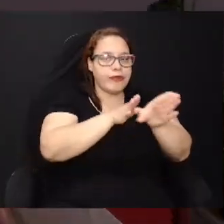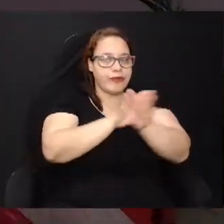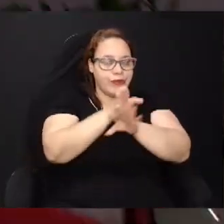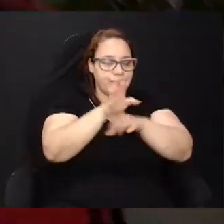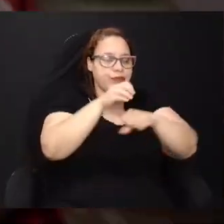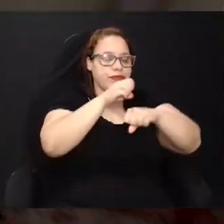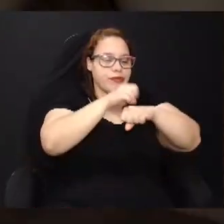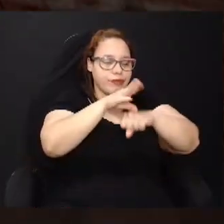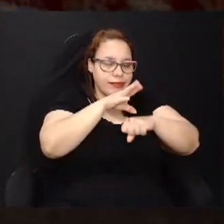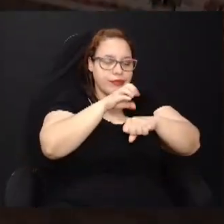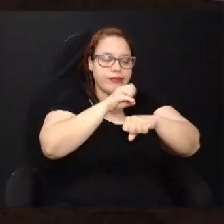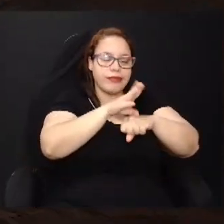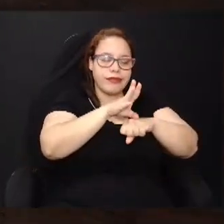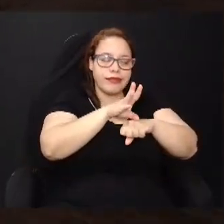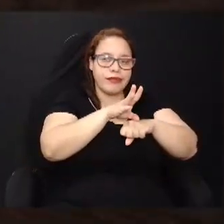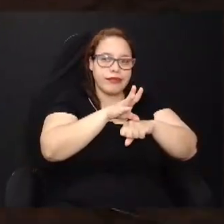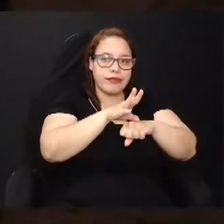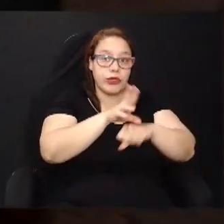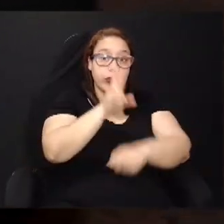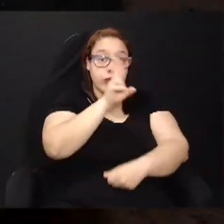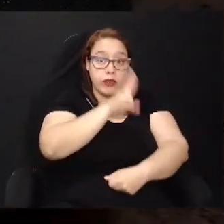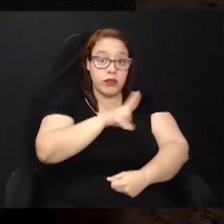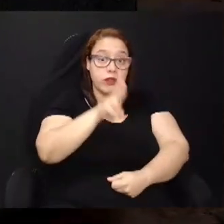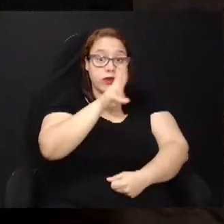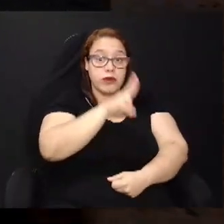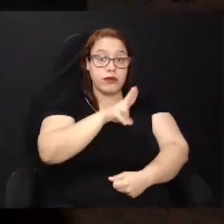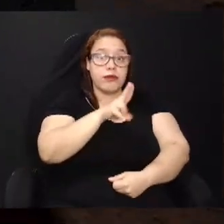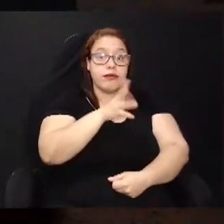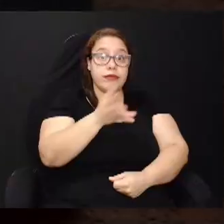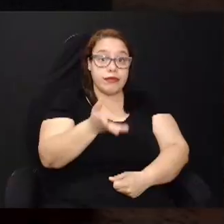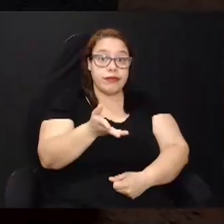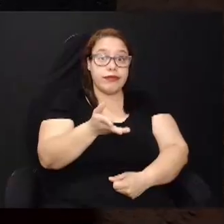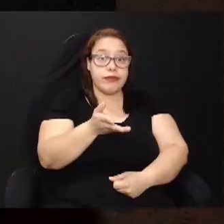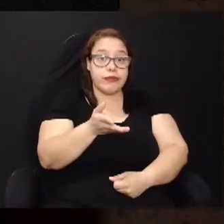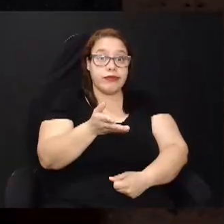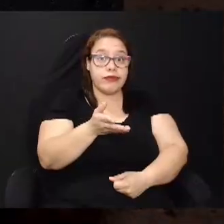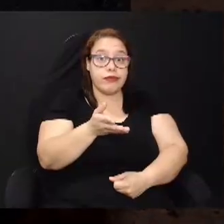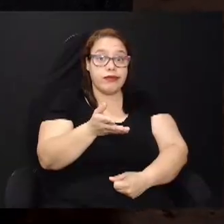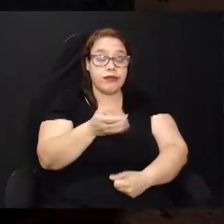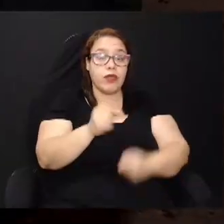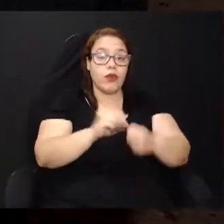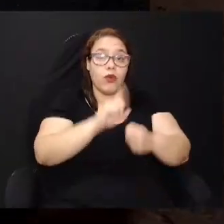que vão ser úteis até mesmo no plano terapêutico que você vai fazer depois.